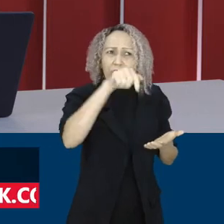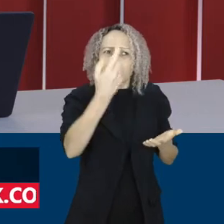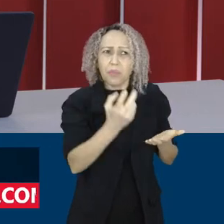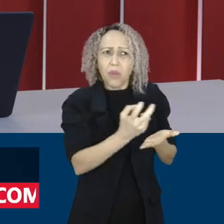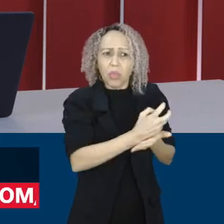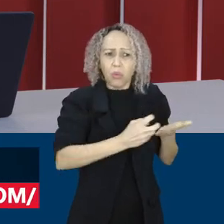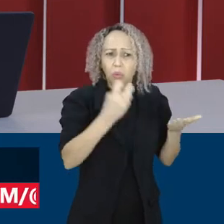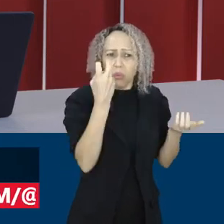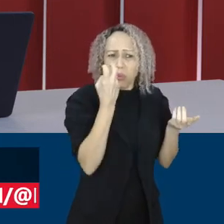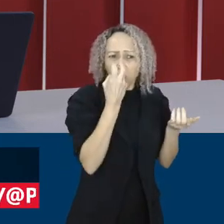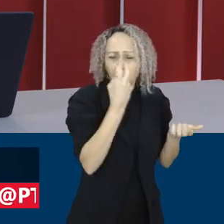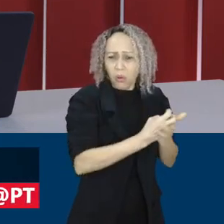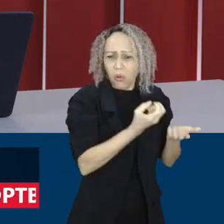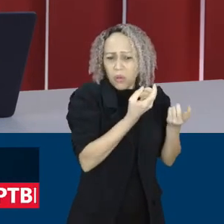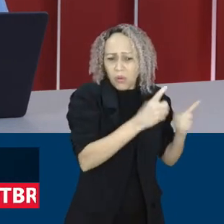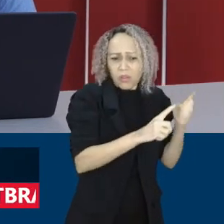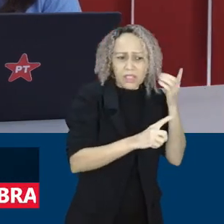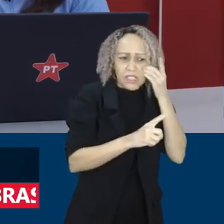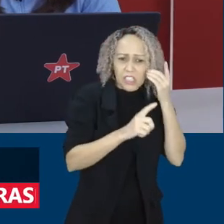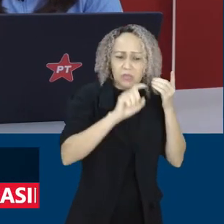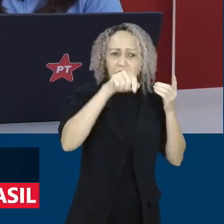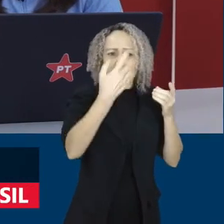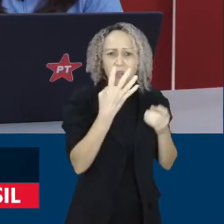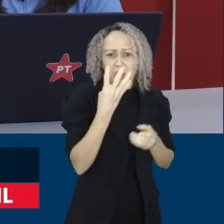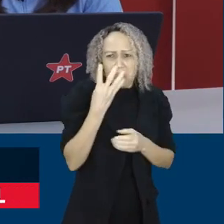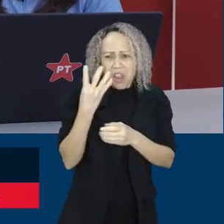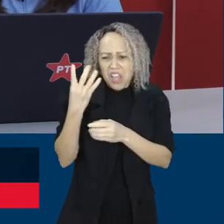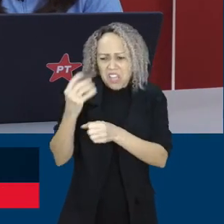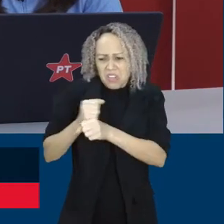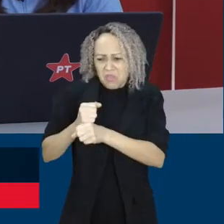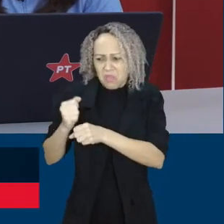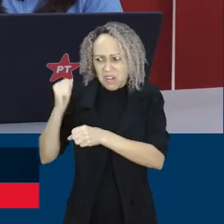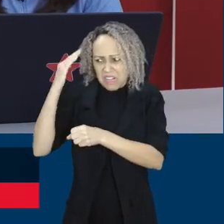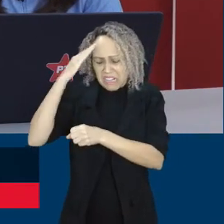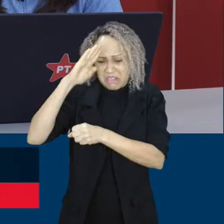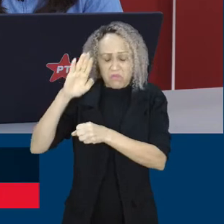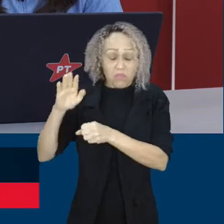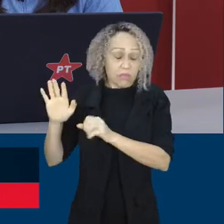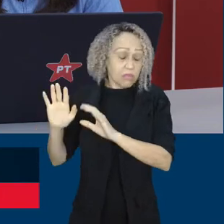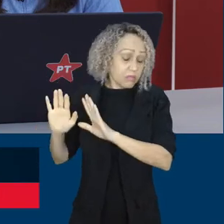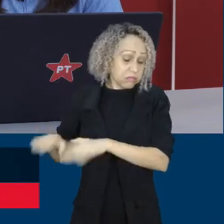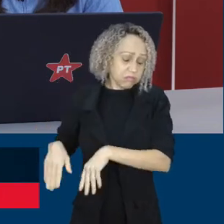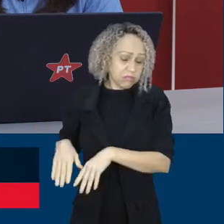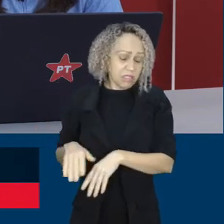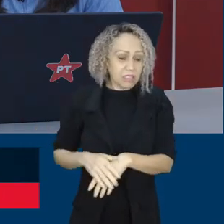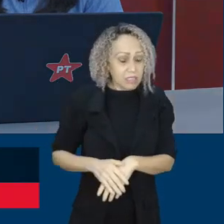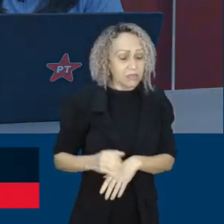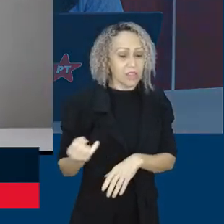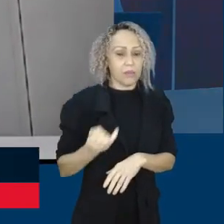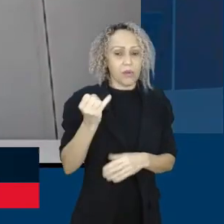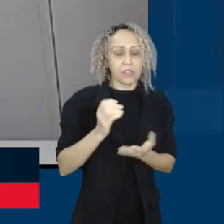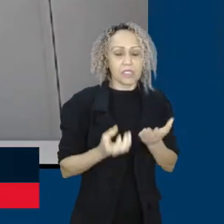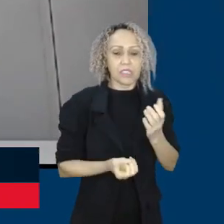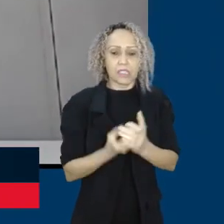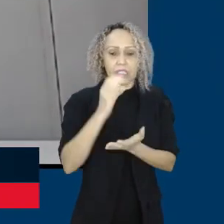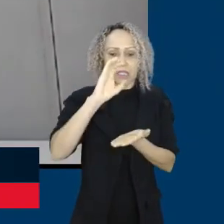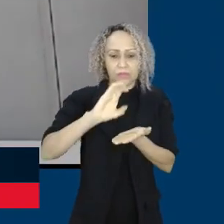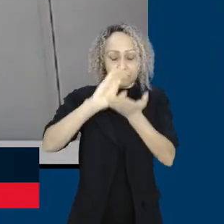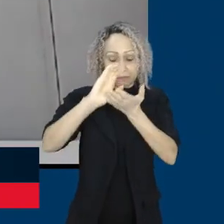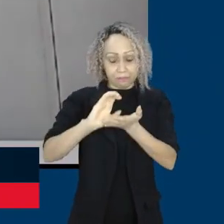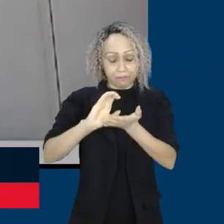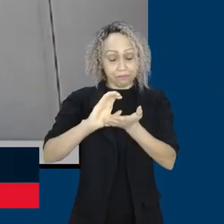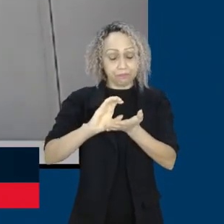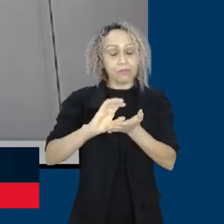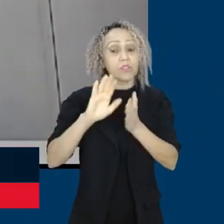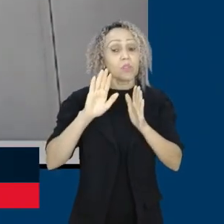avalia esse retorno Olha é fundamental porque um dos primeiros atos do governo golpista de bolsonaro